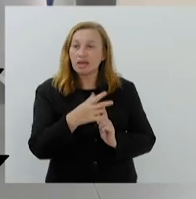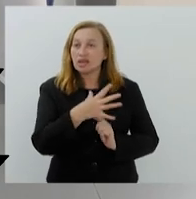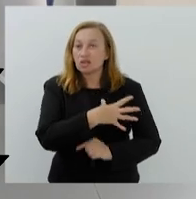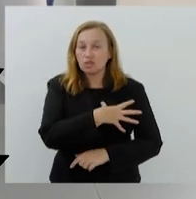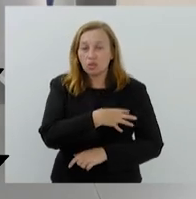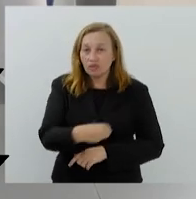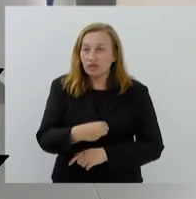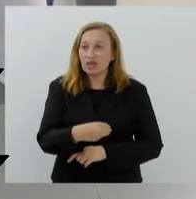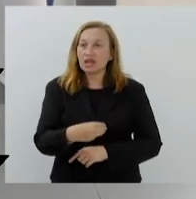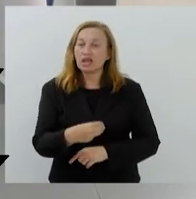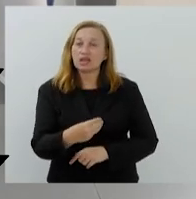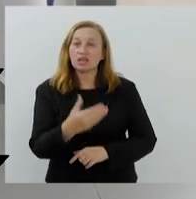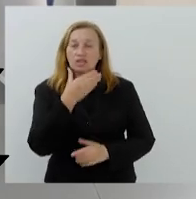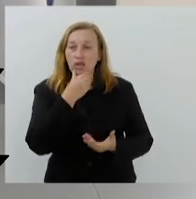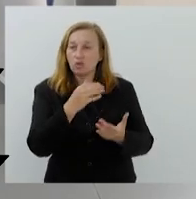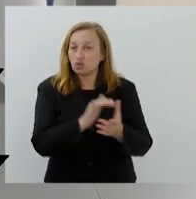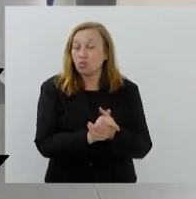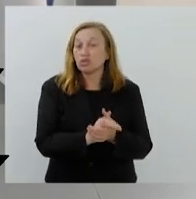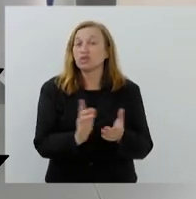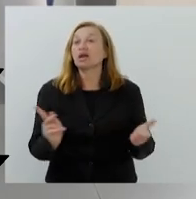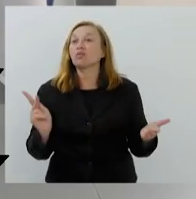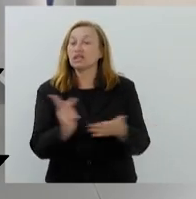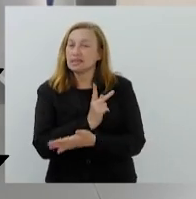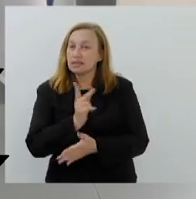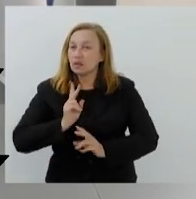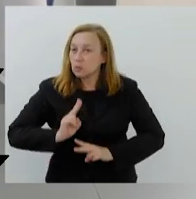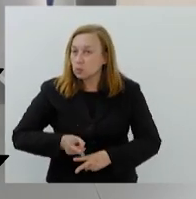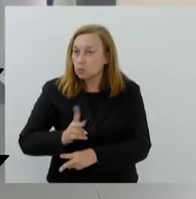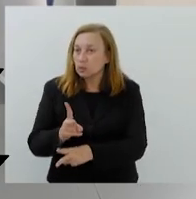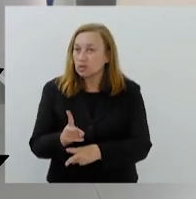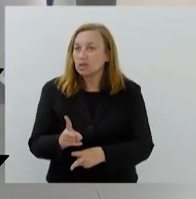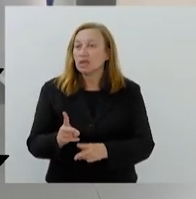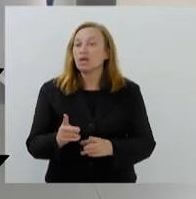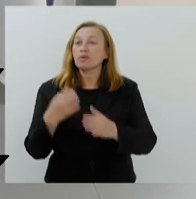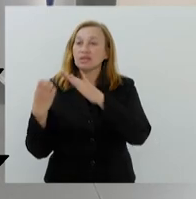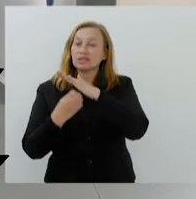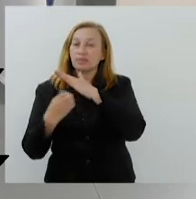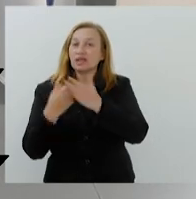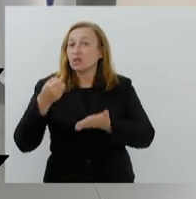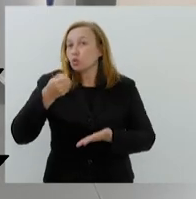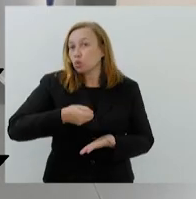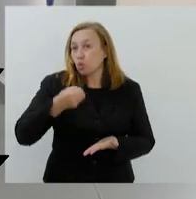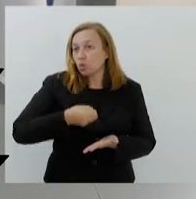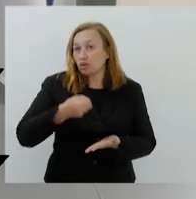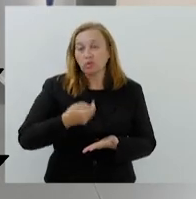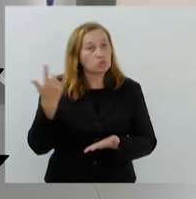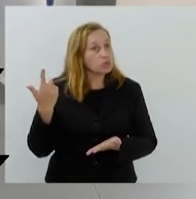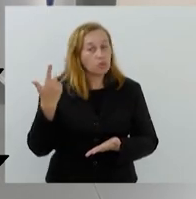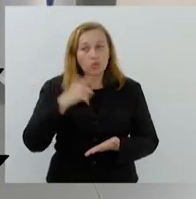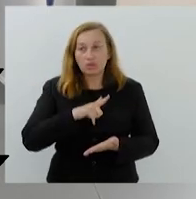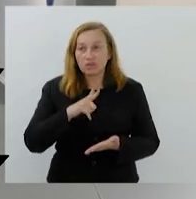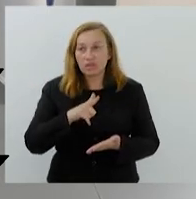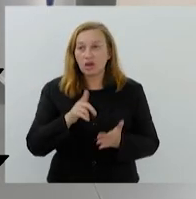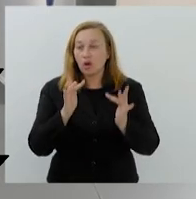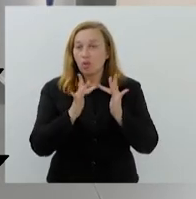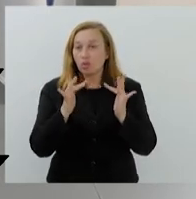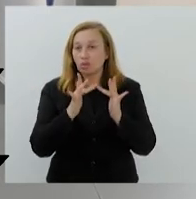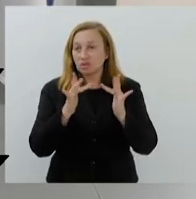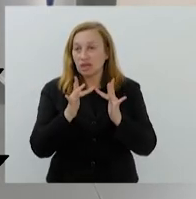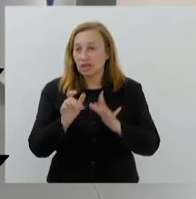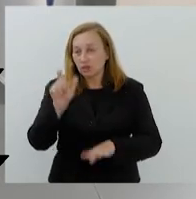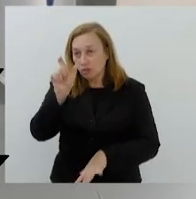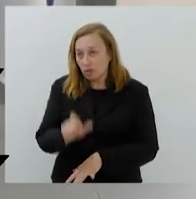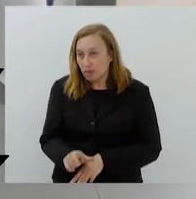filha. O que vem acontecendo de forma recorrente por essas empresas de cobrança que não conseguem contato com o devedor e